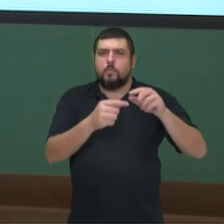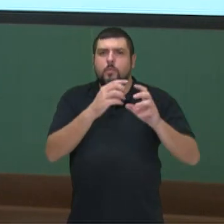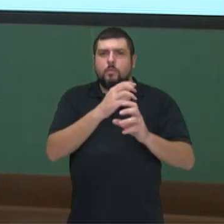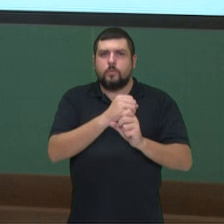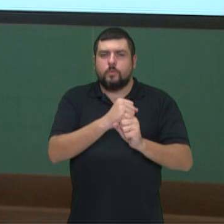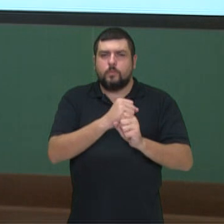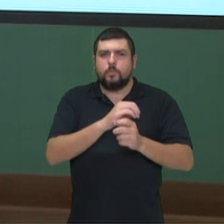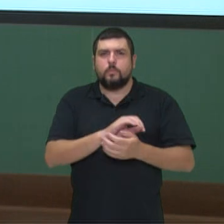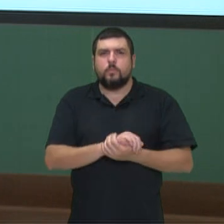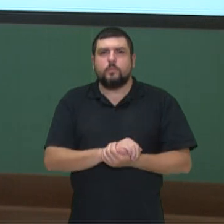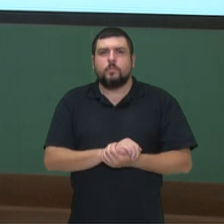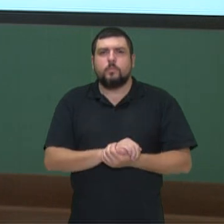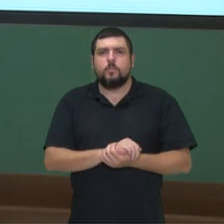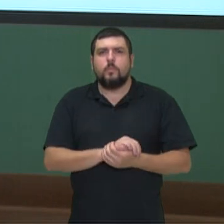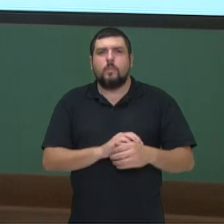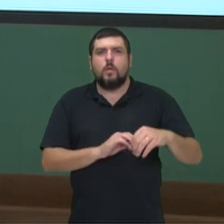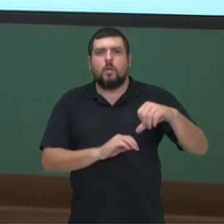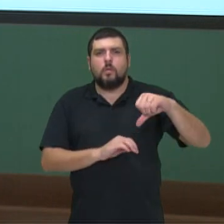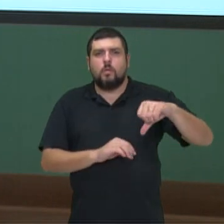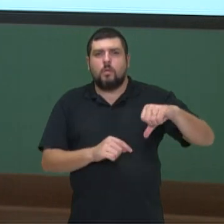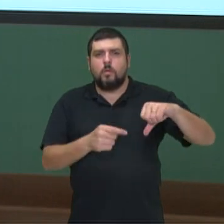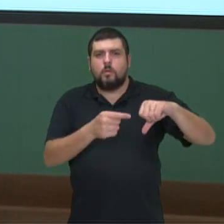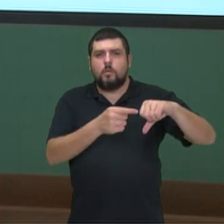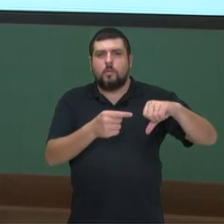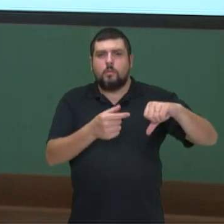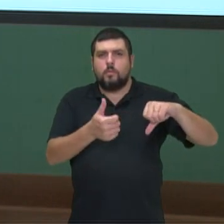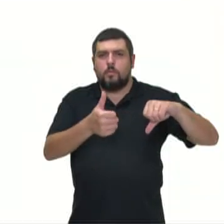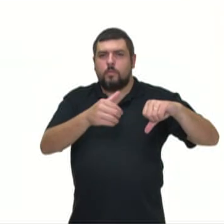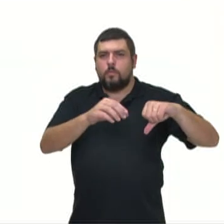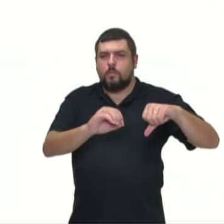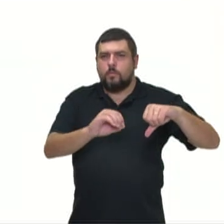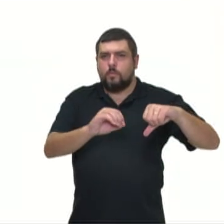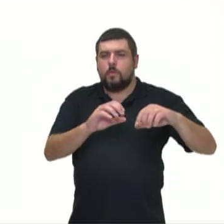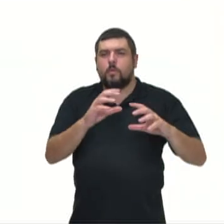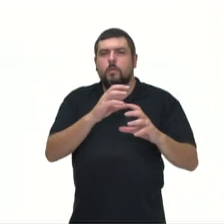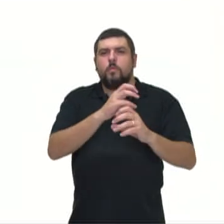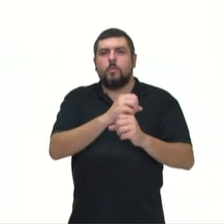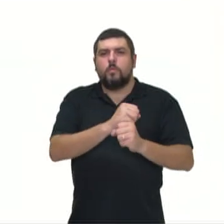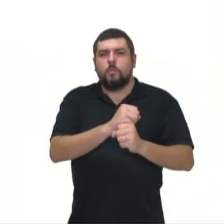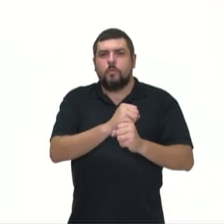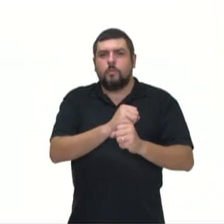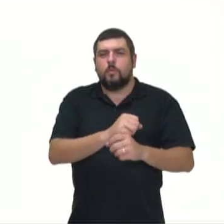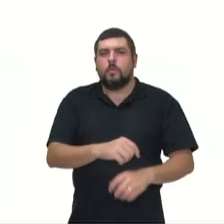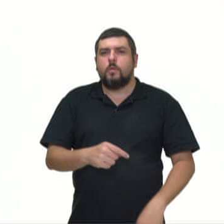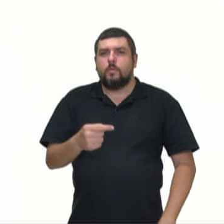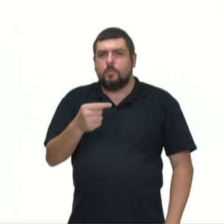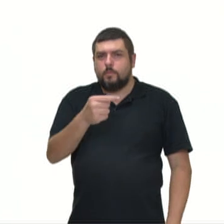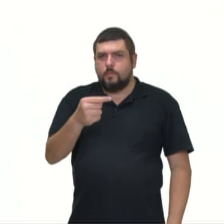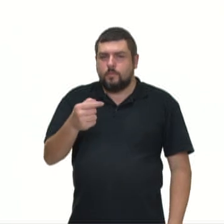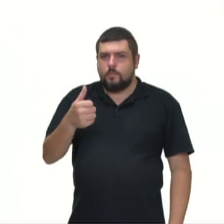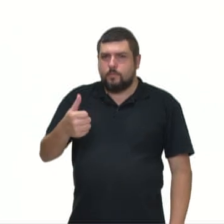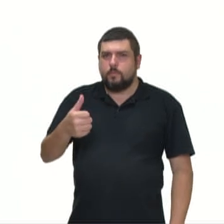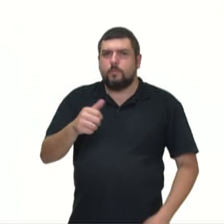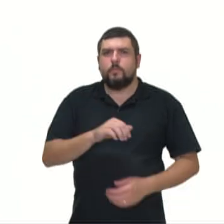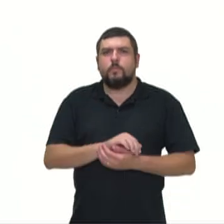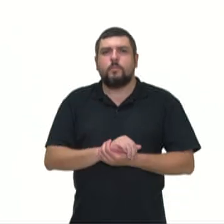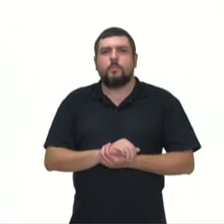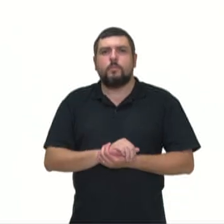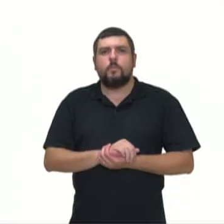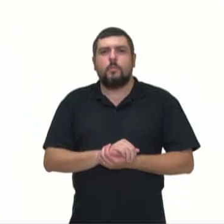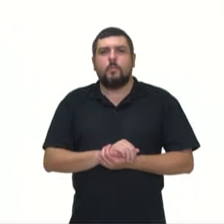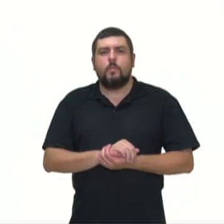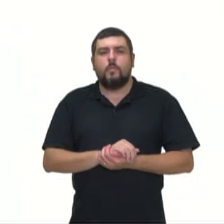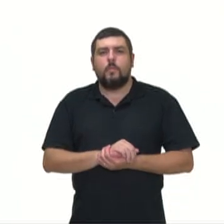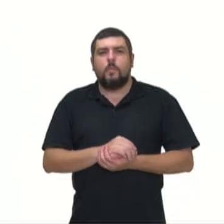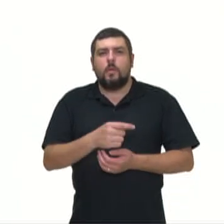menos 10. 9 menos 10, quanto que vai dar? Isso, menos 1. E menos 1 mais